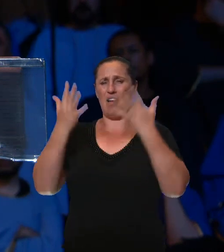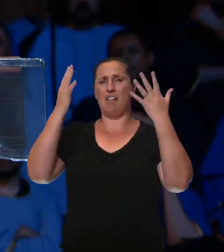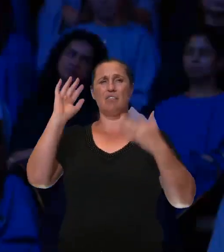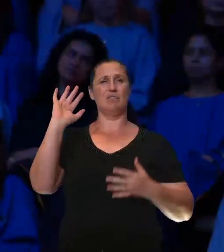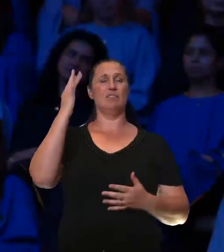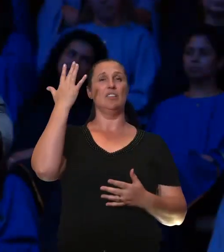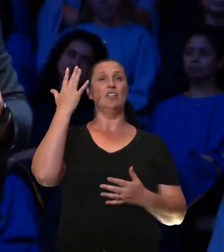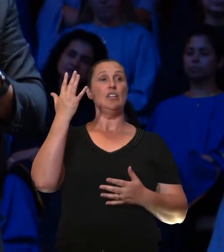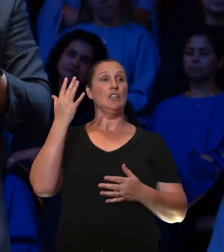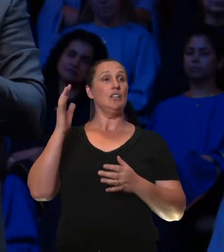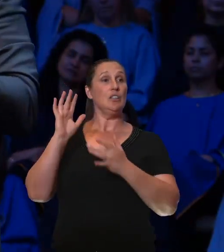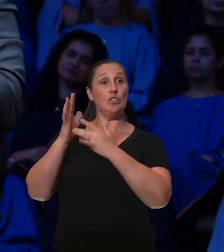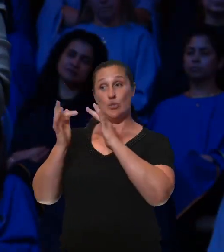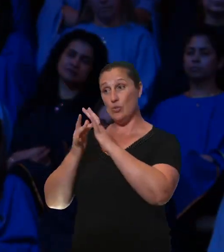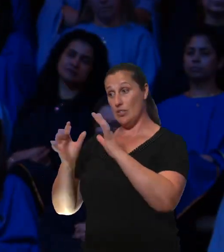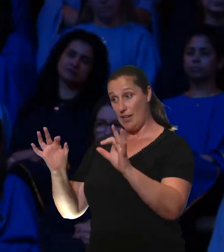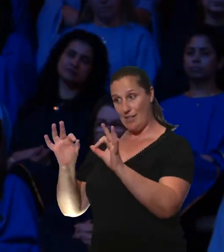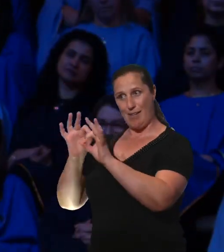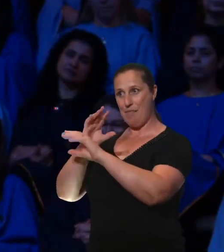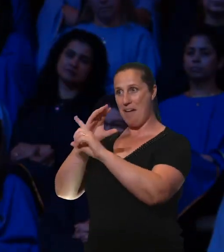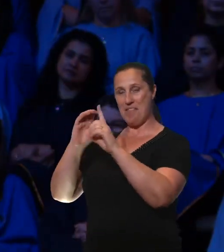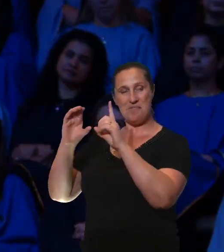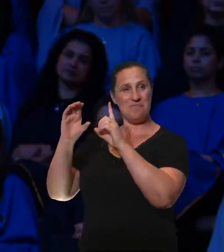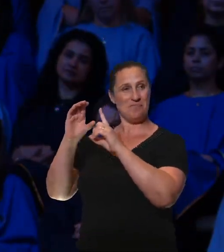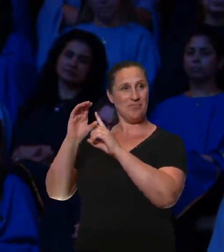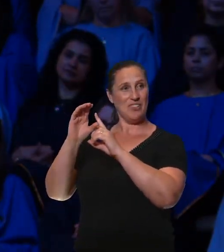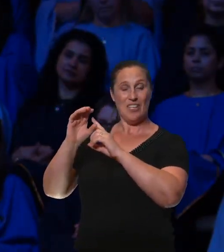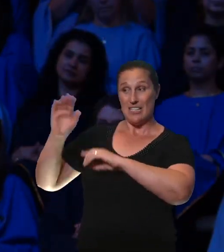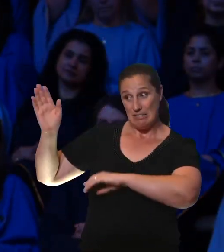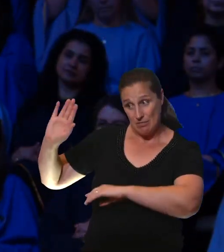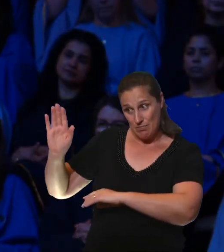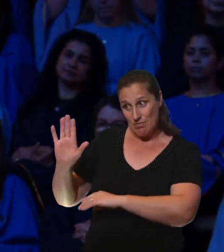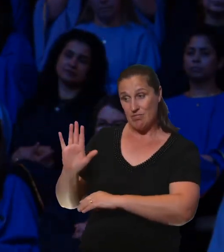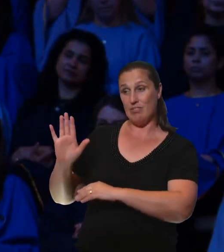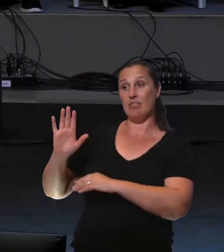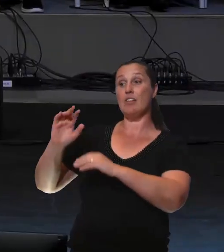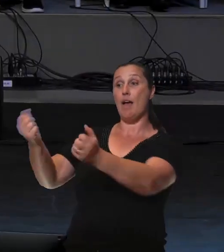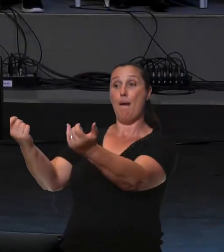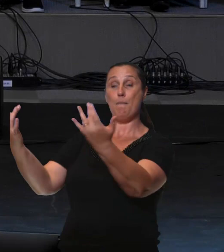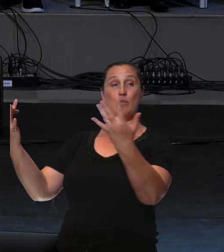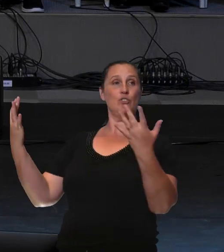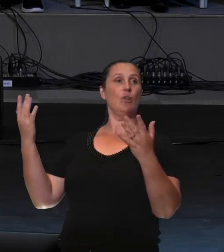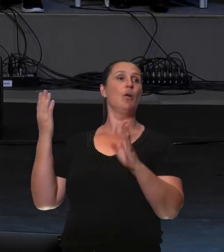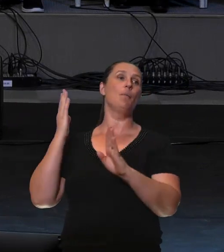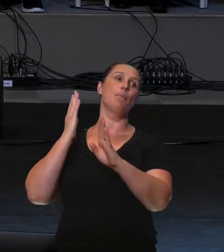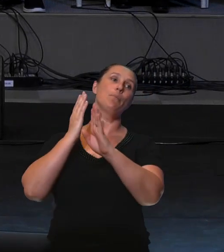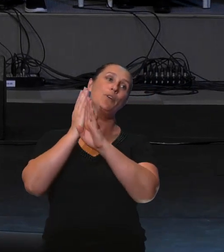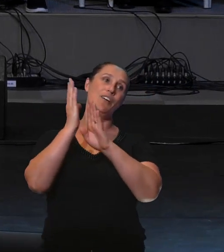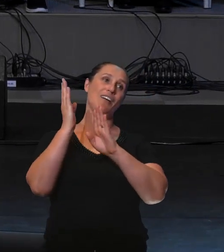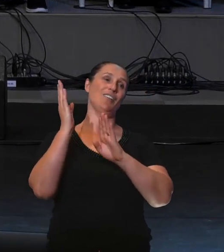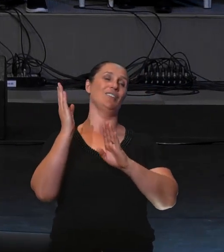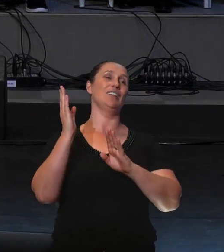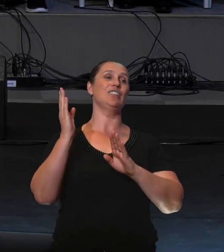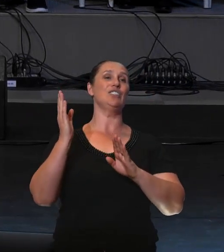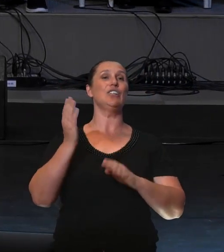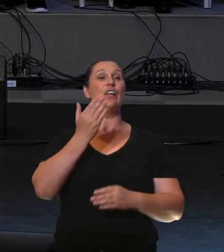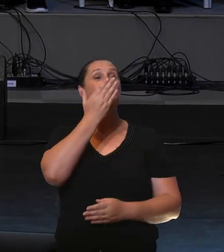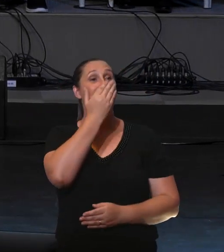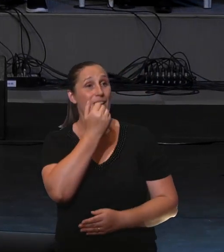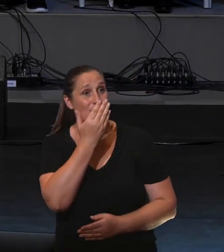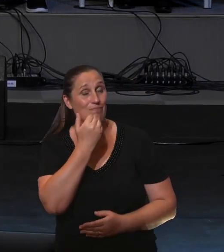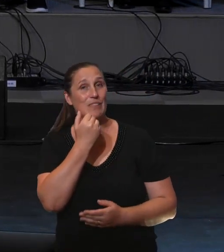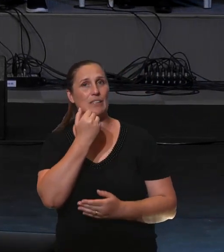Jesus encerrasse aquele culto e despedisse aquela multidão por causa de comida.